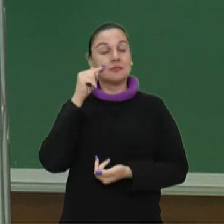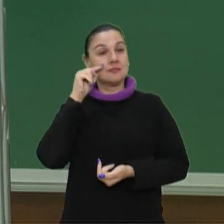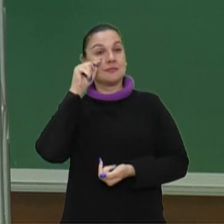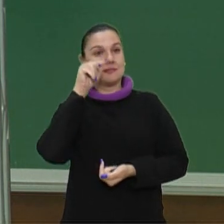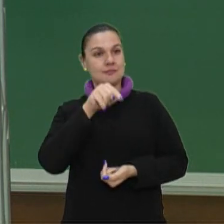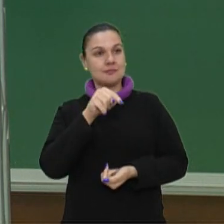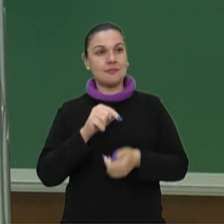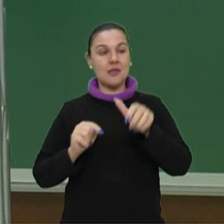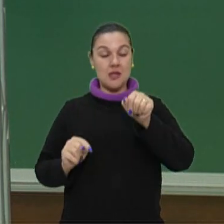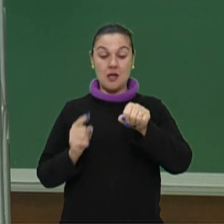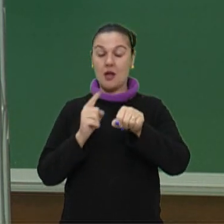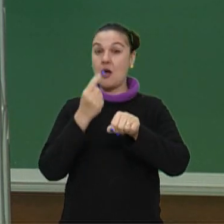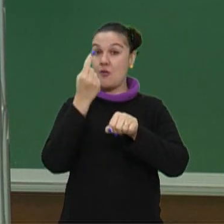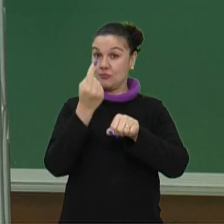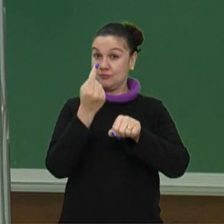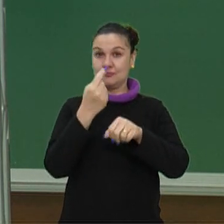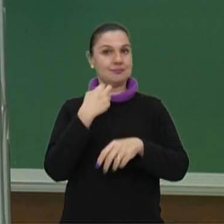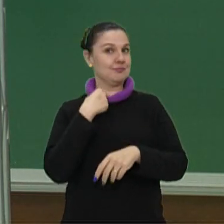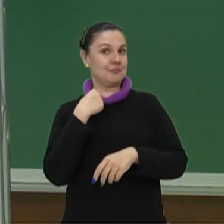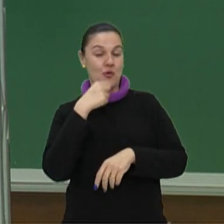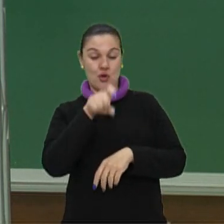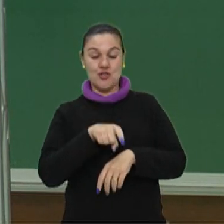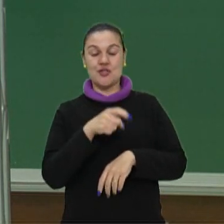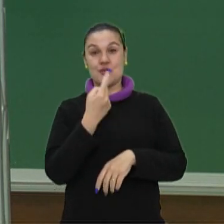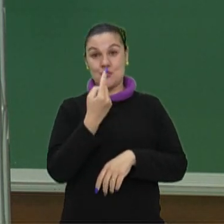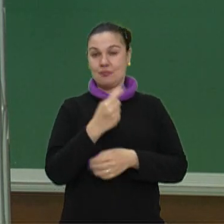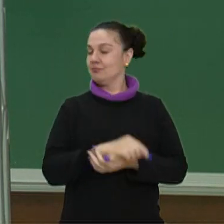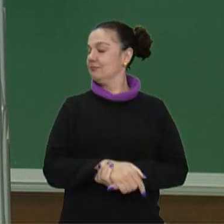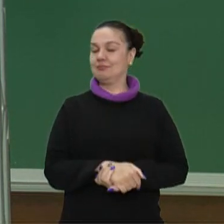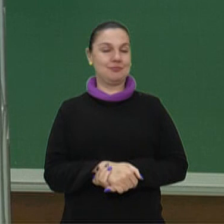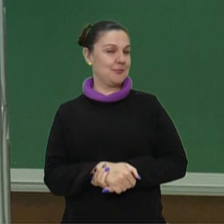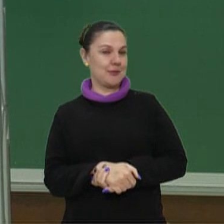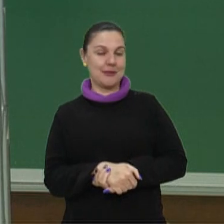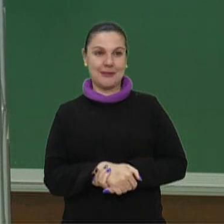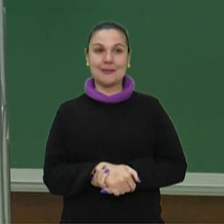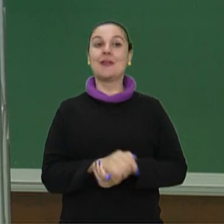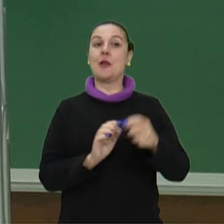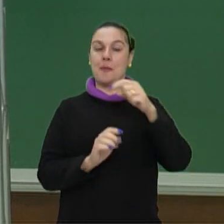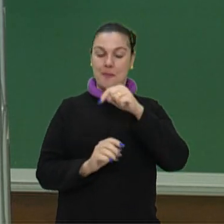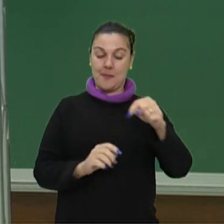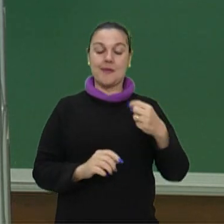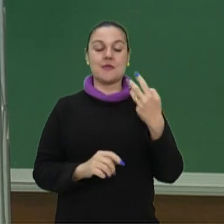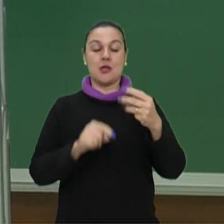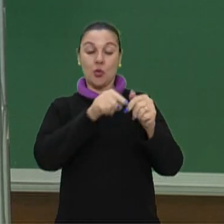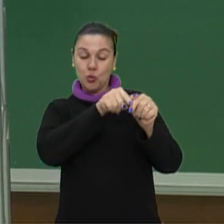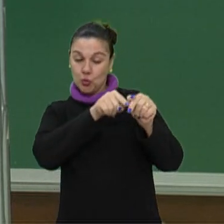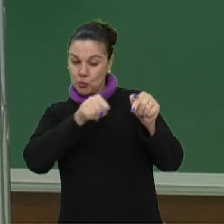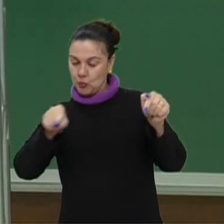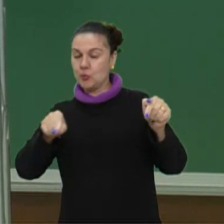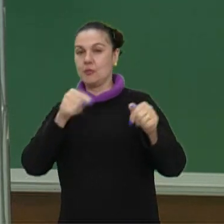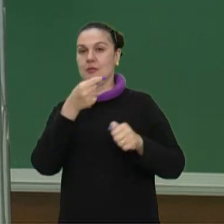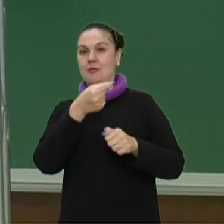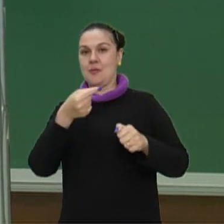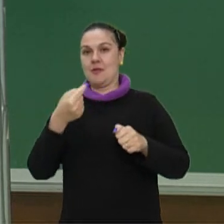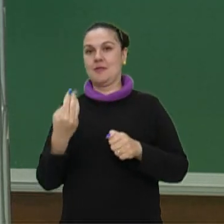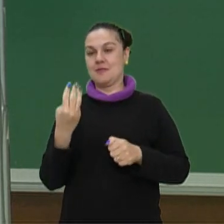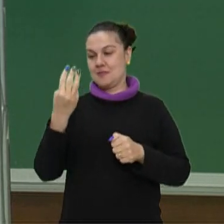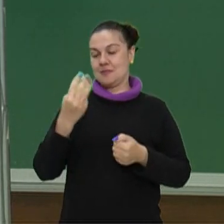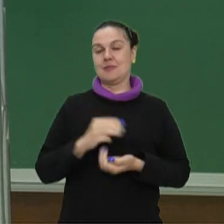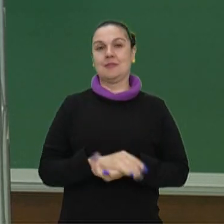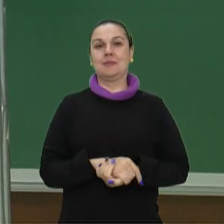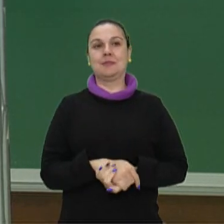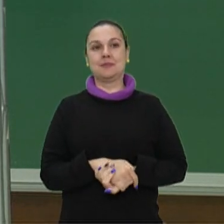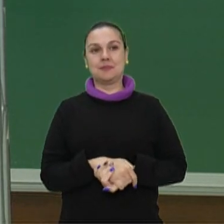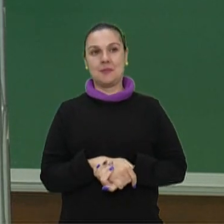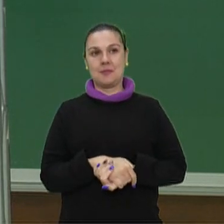coeficiente a é igual a 1, né? Então, se é 1, eu quero que ele seja menos 3. Então, basta que eu pegue a minha equação